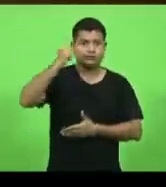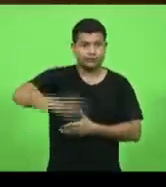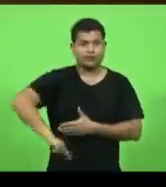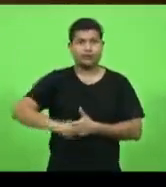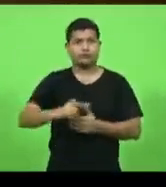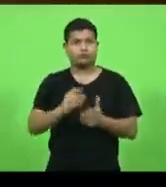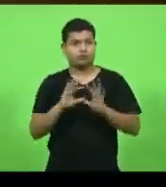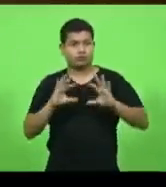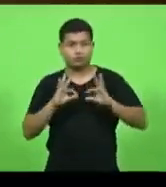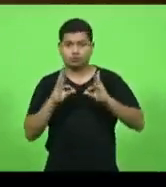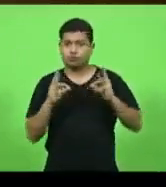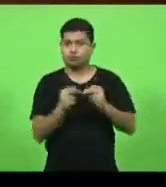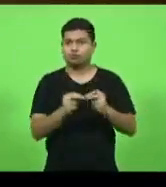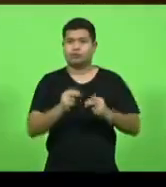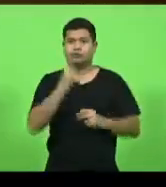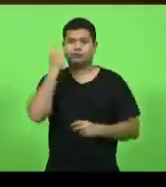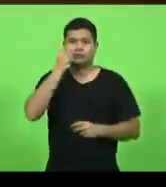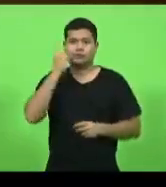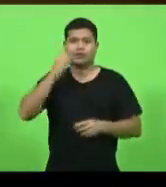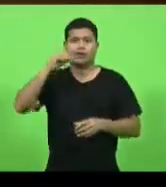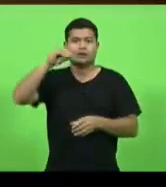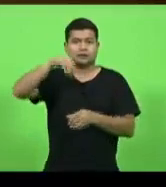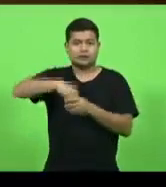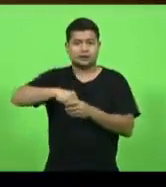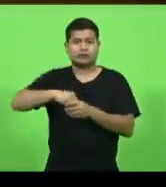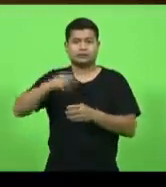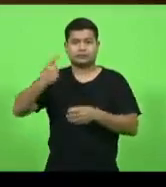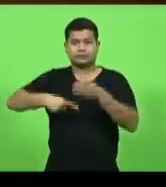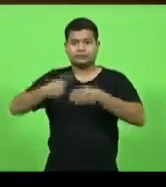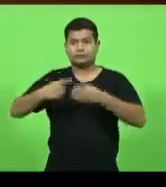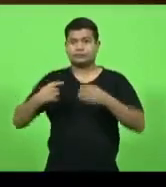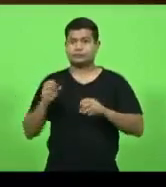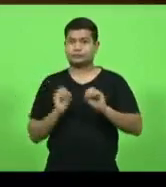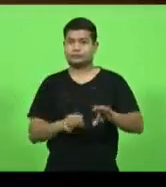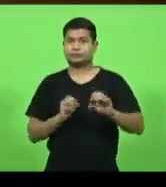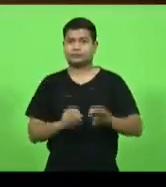unanimidade na Comissão de Educação. Todos os deputados